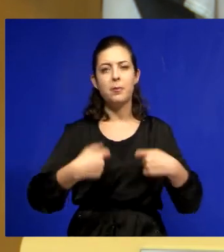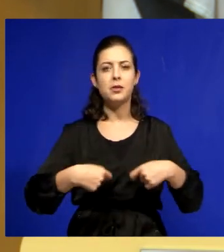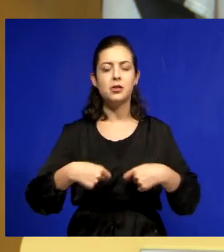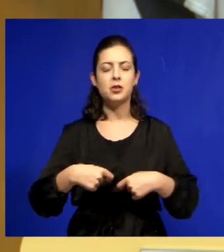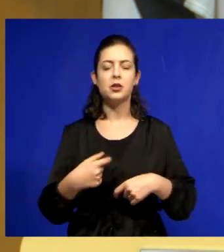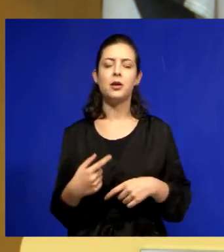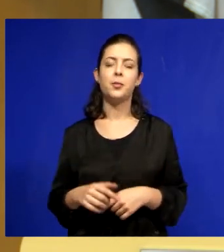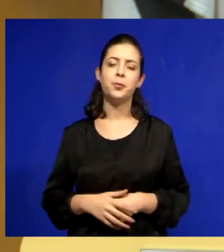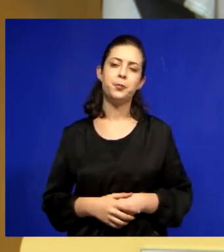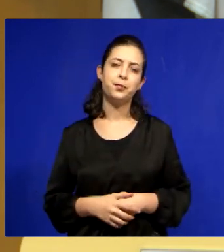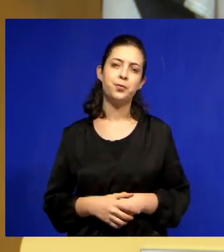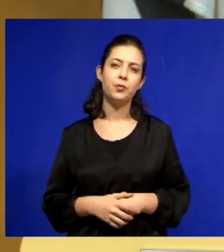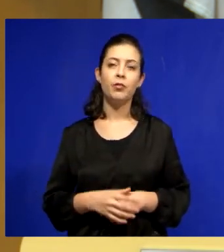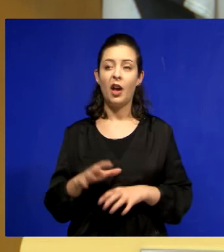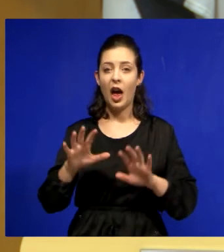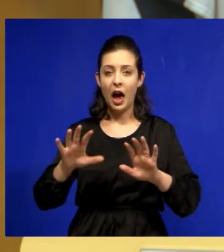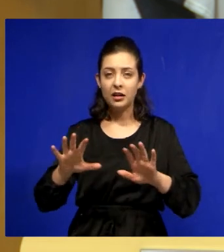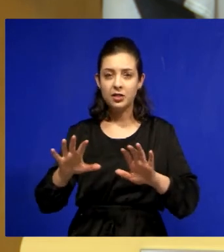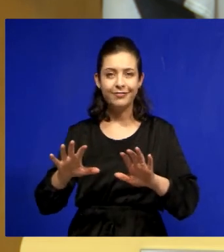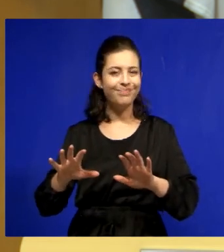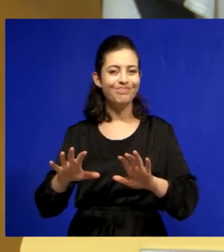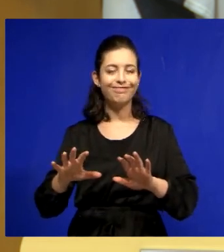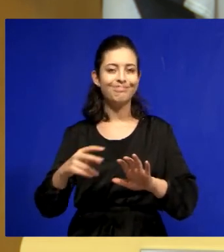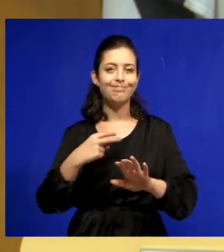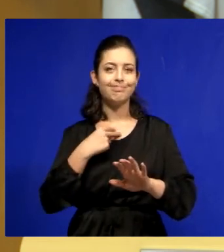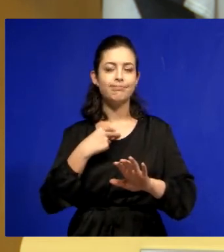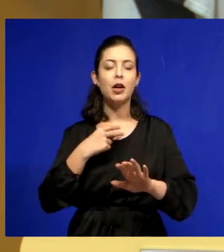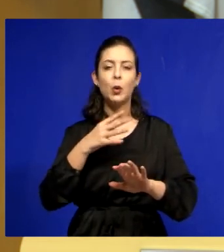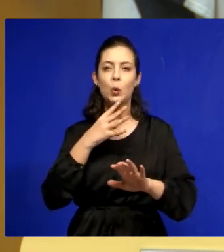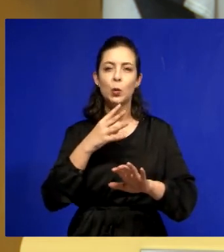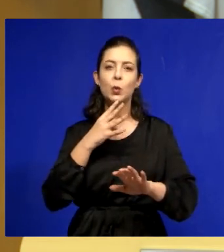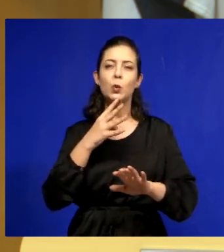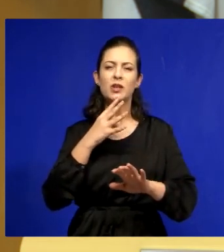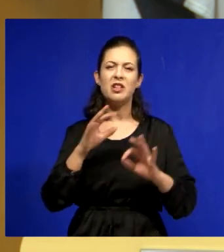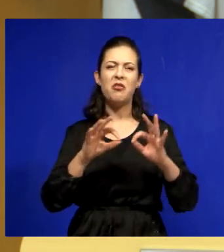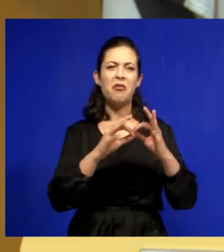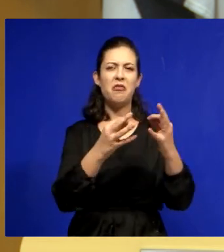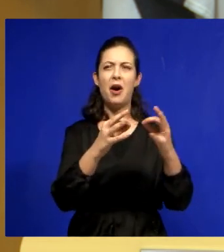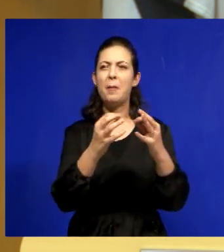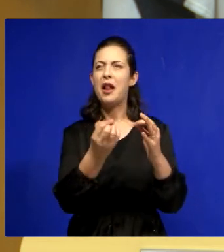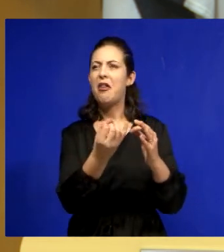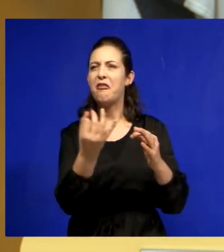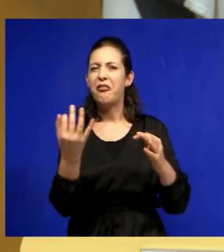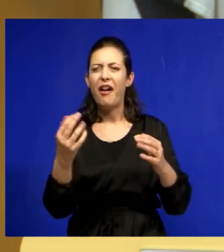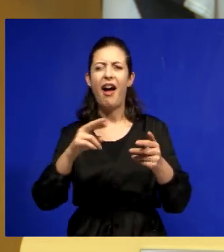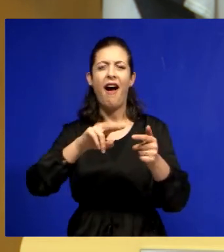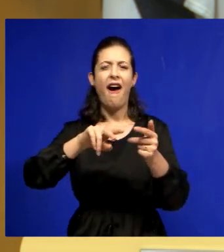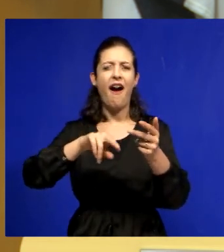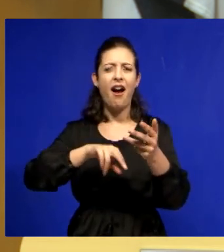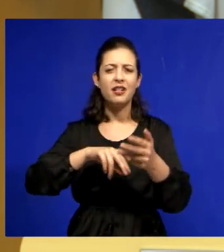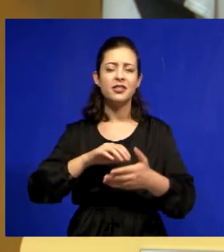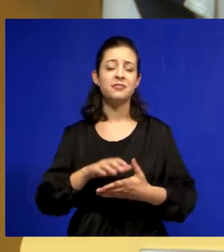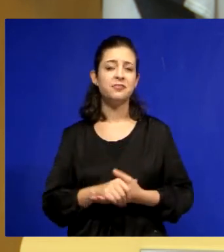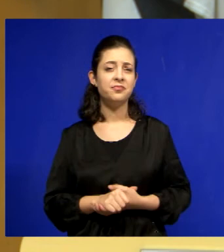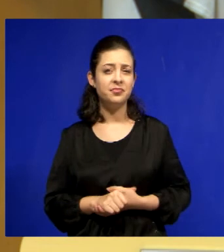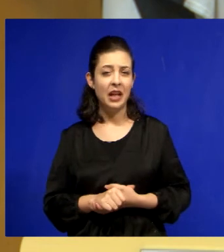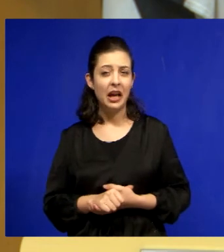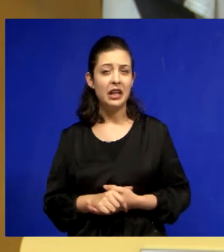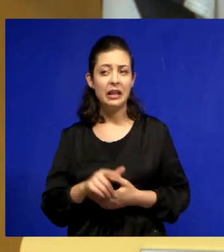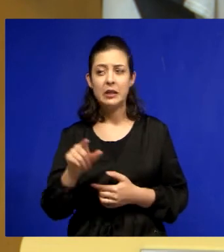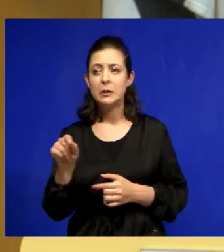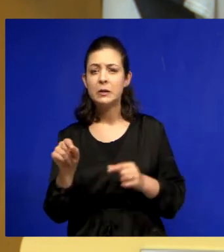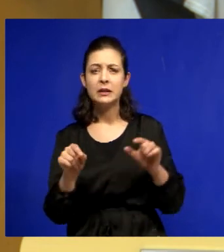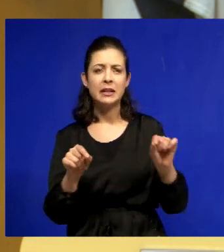porque da forma como está conheço muitas famílias pela nossa cidade que está escolhendo